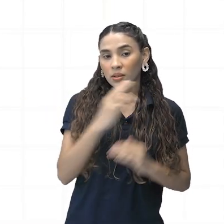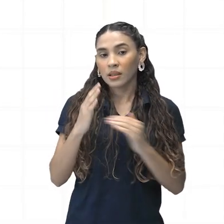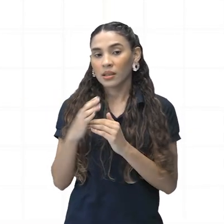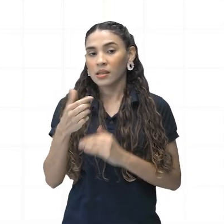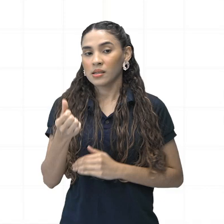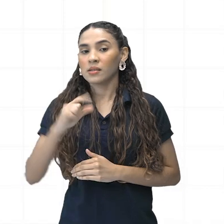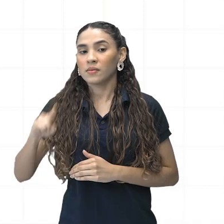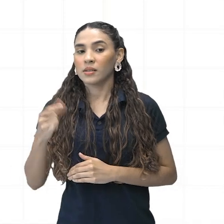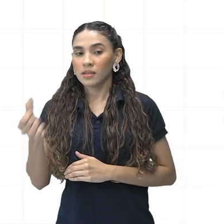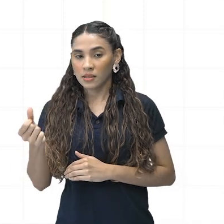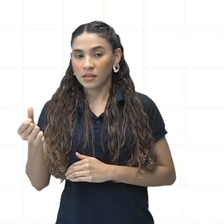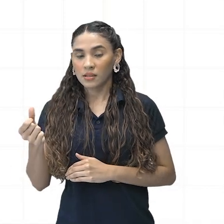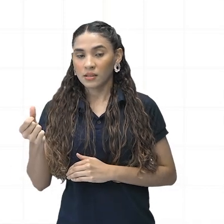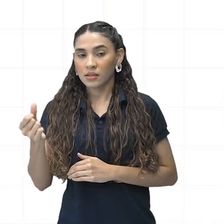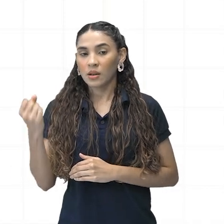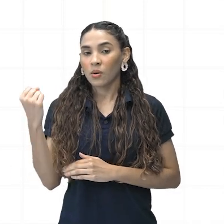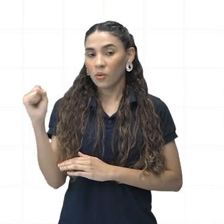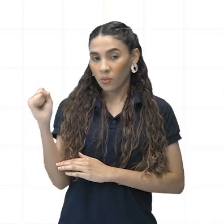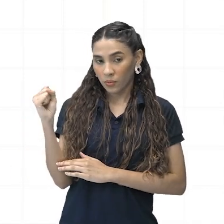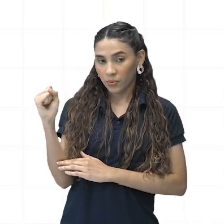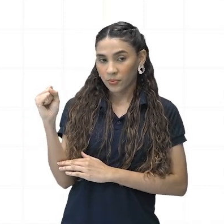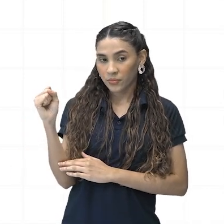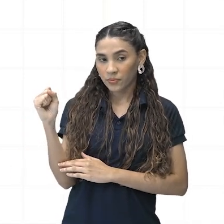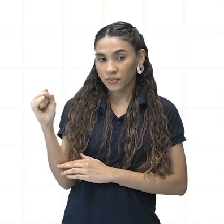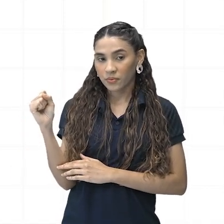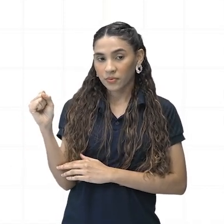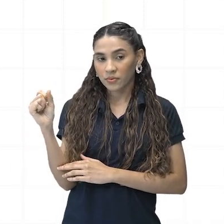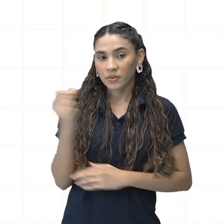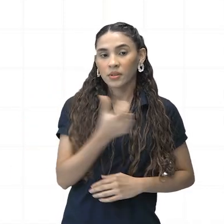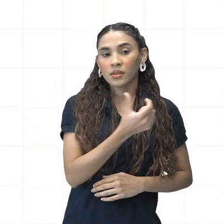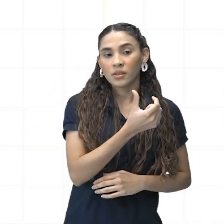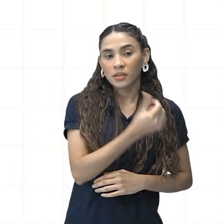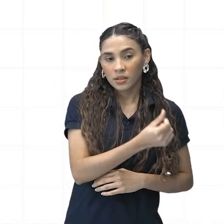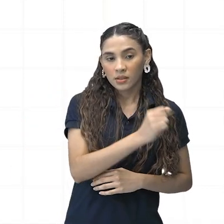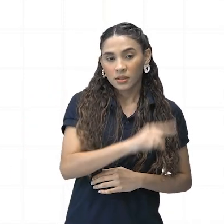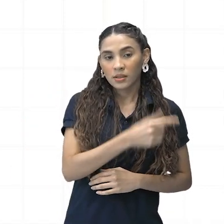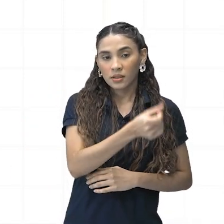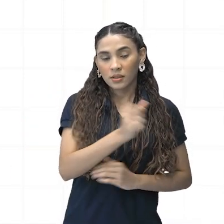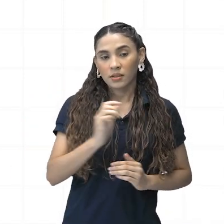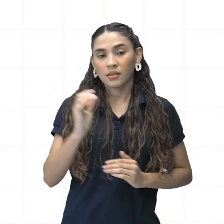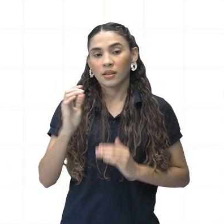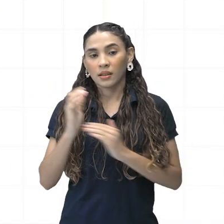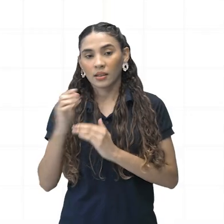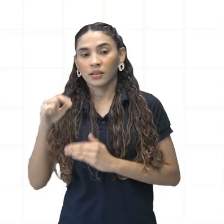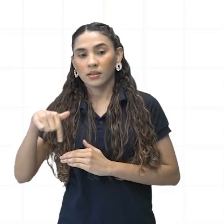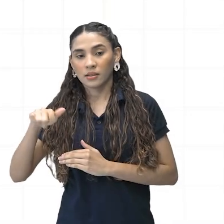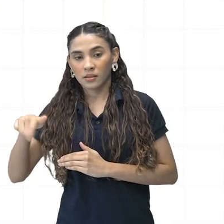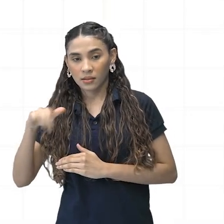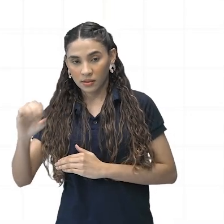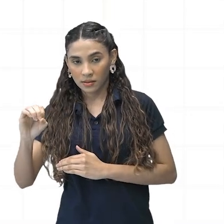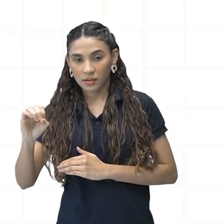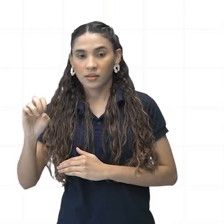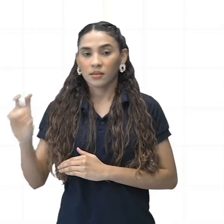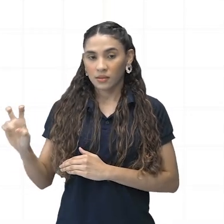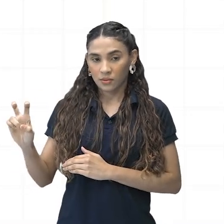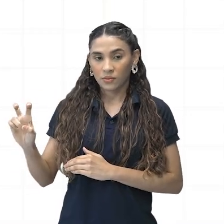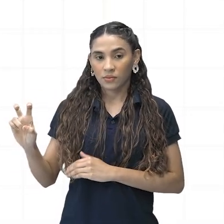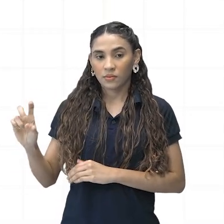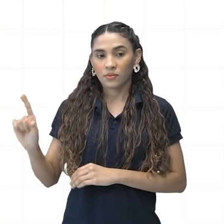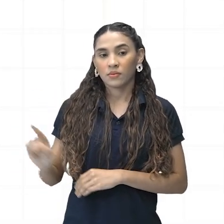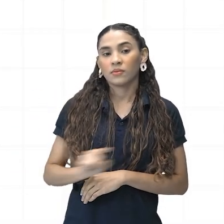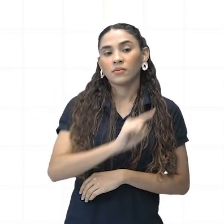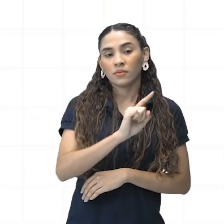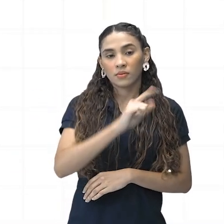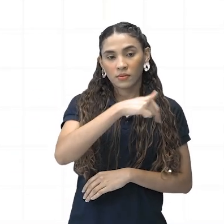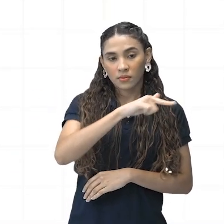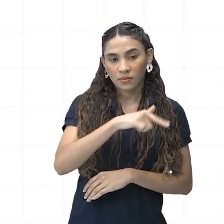6,2 e 6,6, 8. Entre 6,6 e 7, 5.